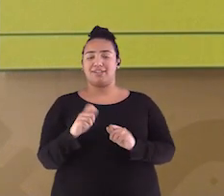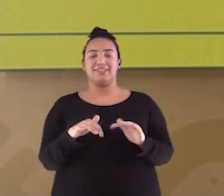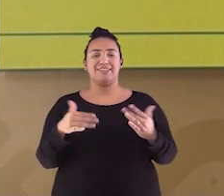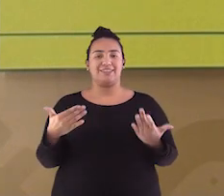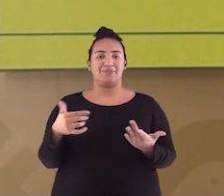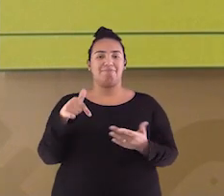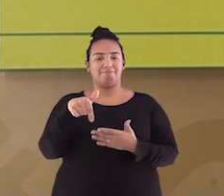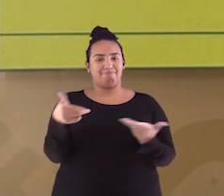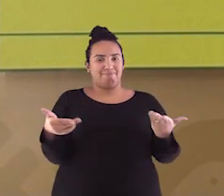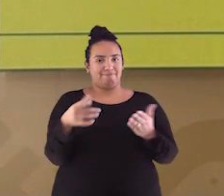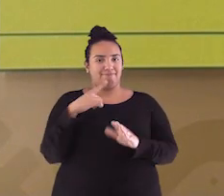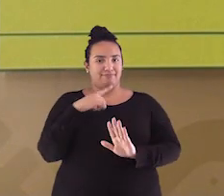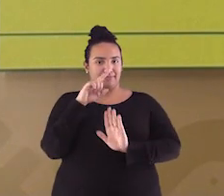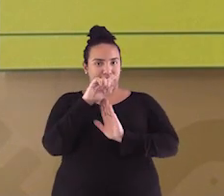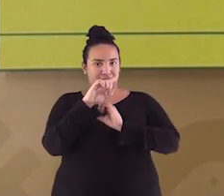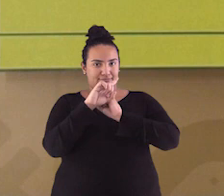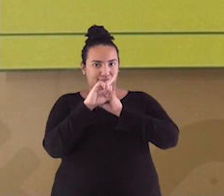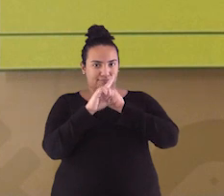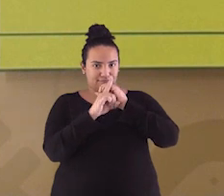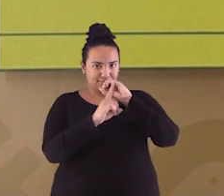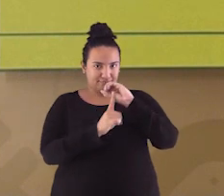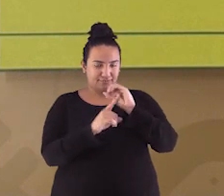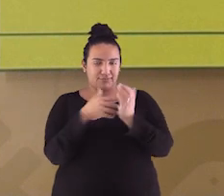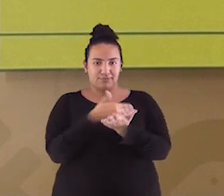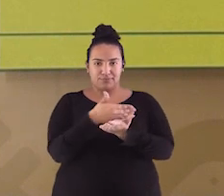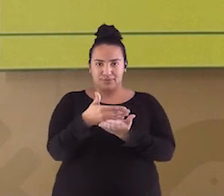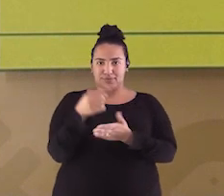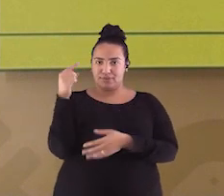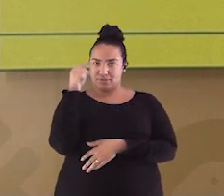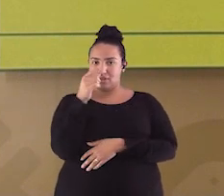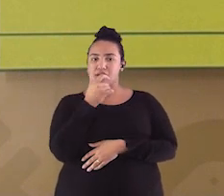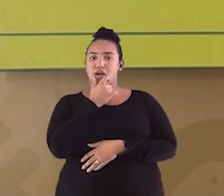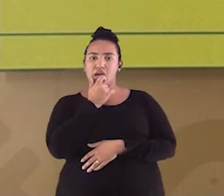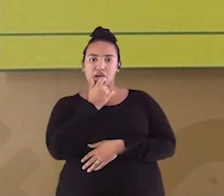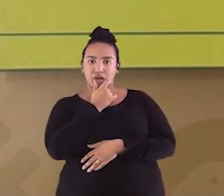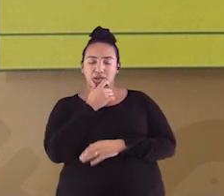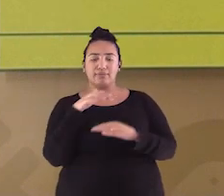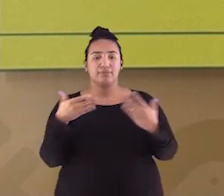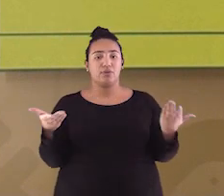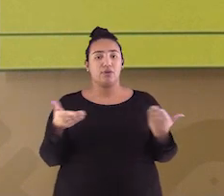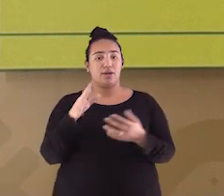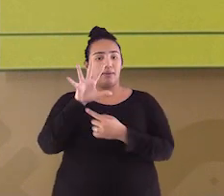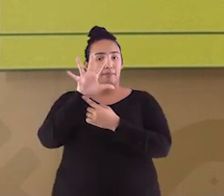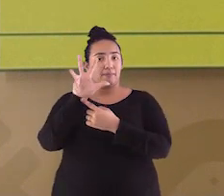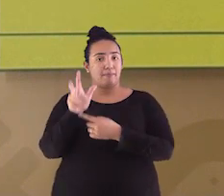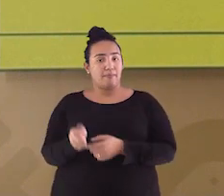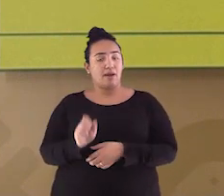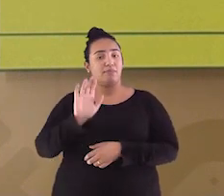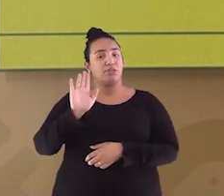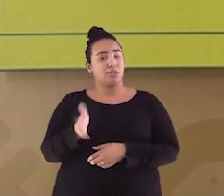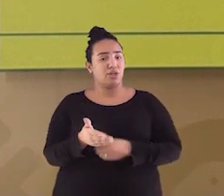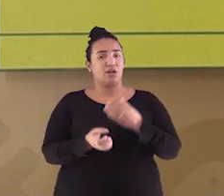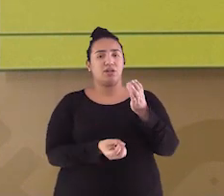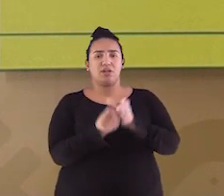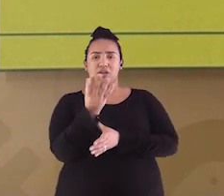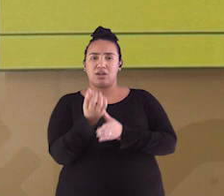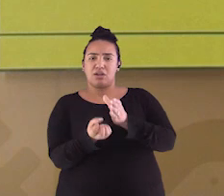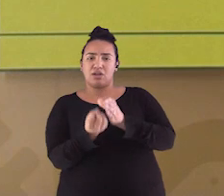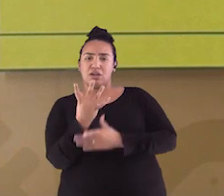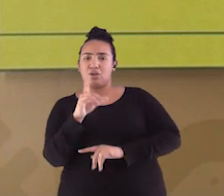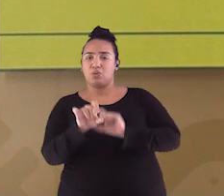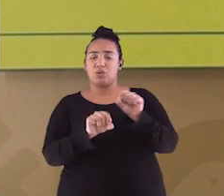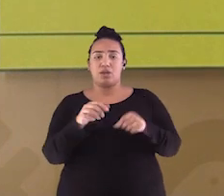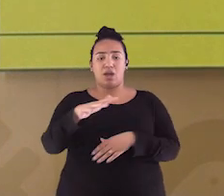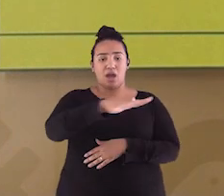de Greenwich sendo indicado na Inglaterra, o mapa automaticamente já é criado expressando que a